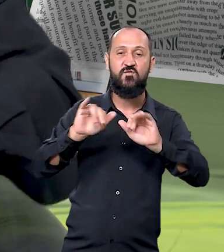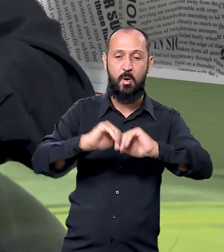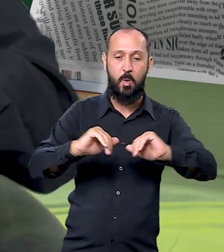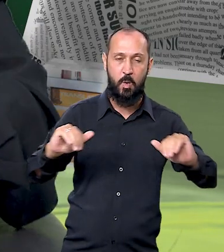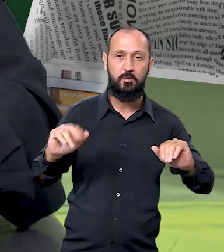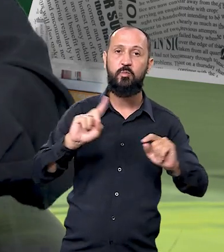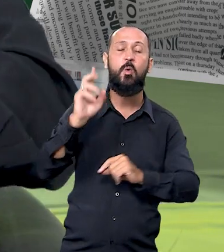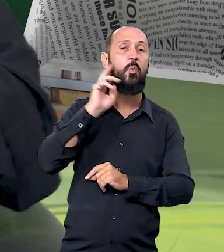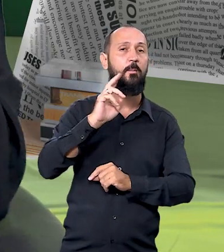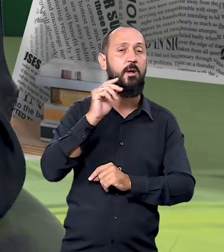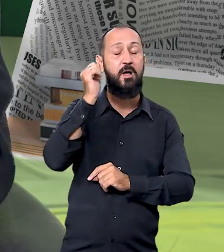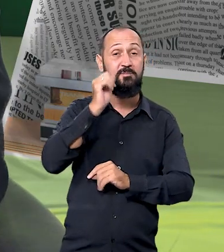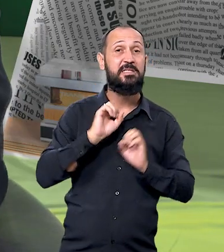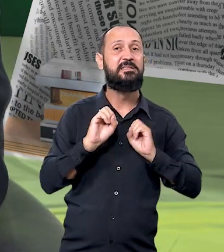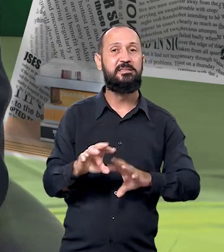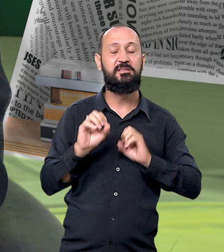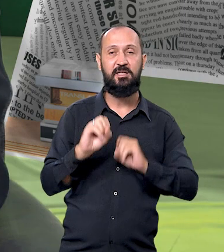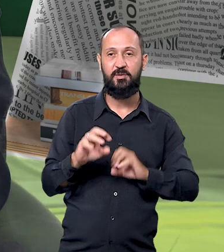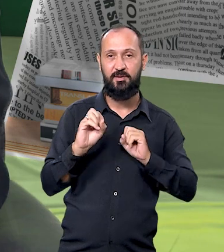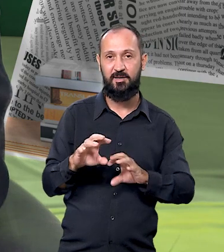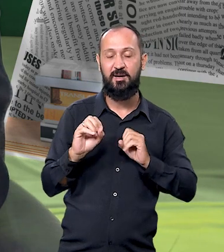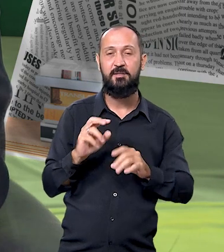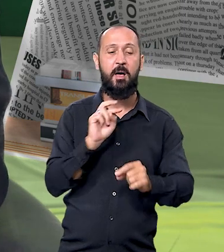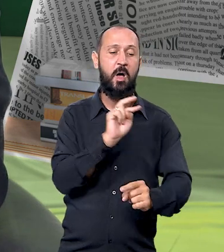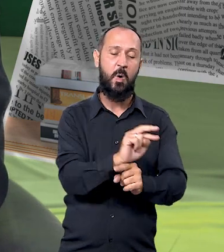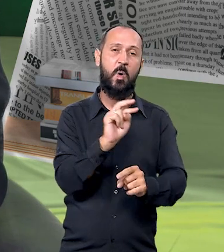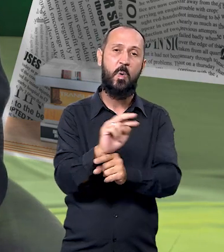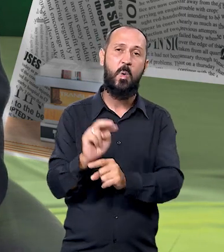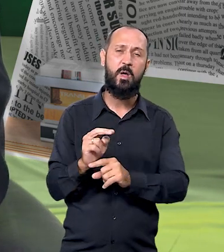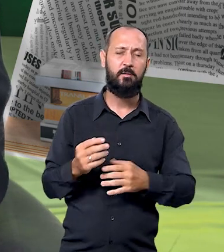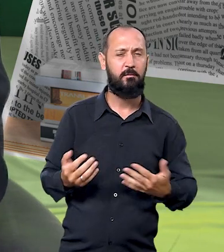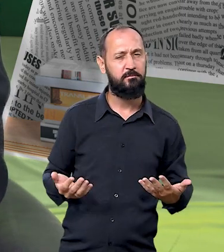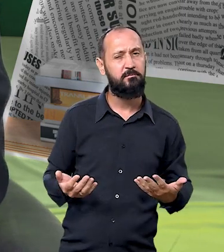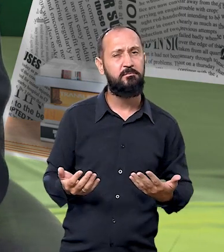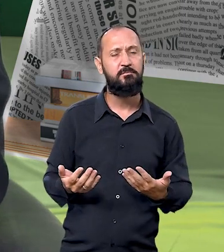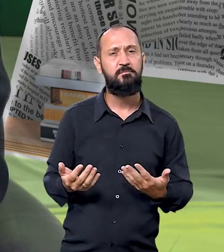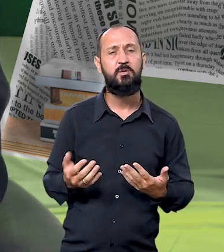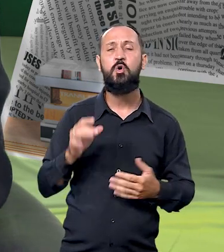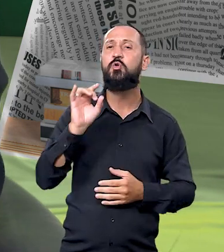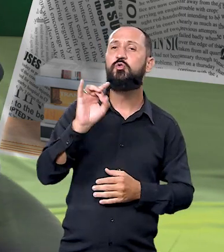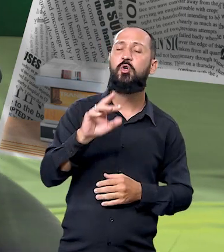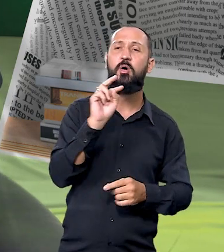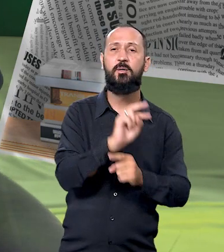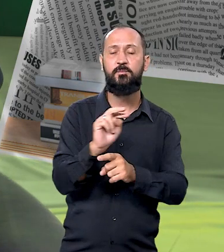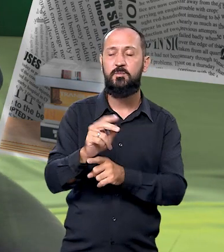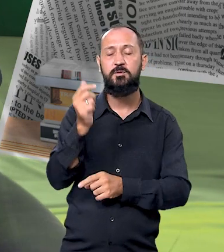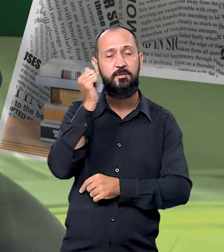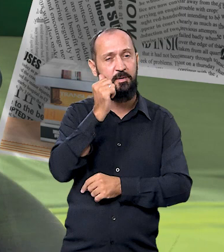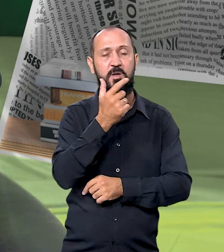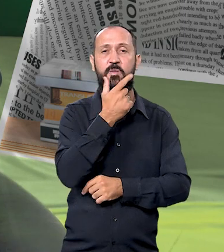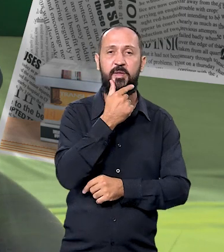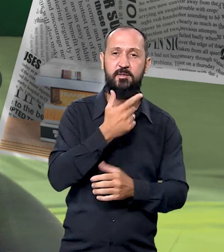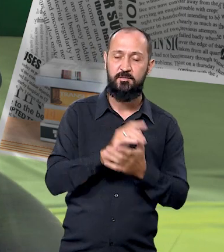tratamento desigual, não é natural as meninas serem educadas para cuidar, para apenas cuidar